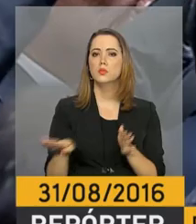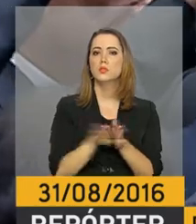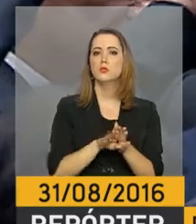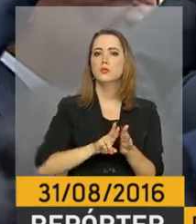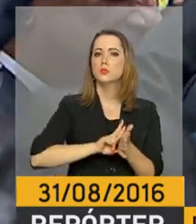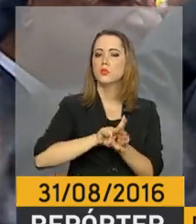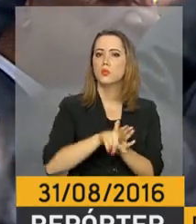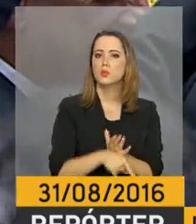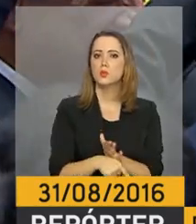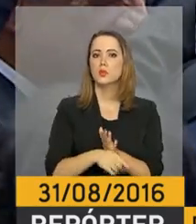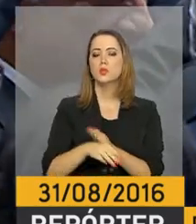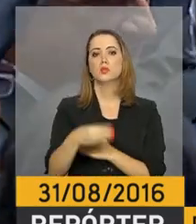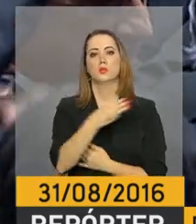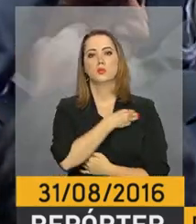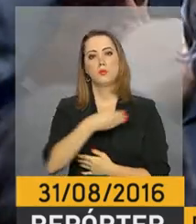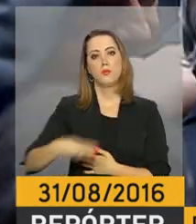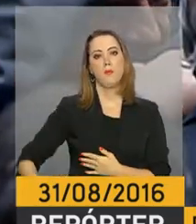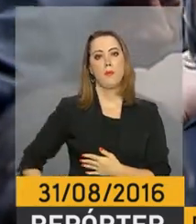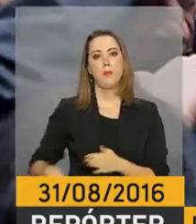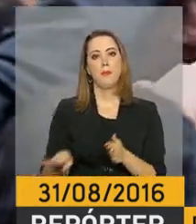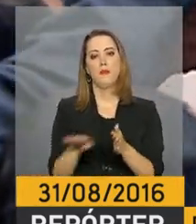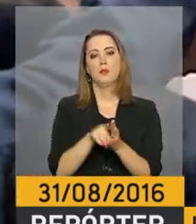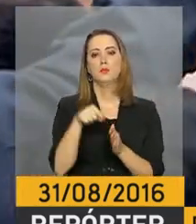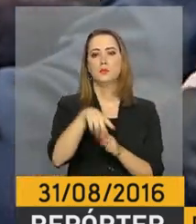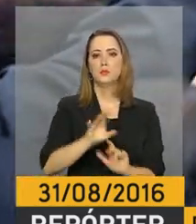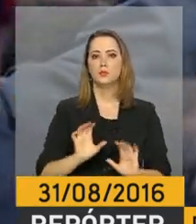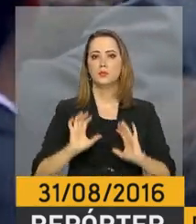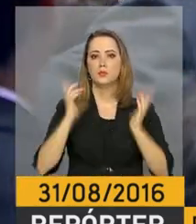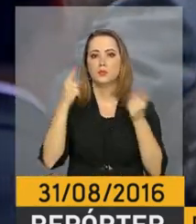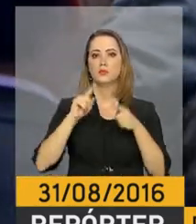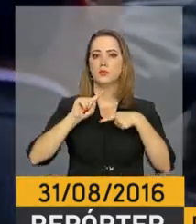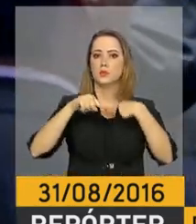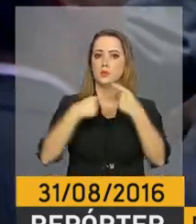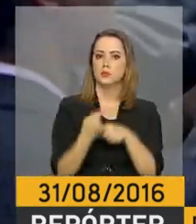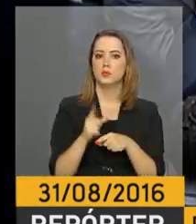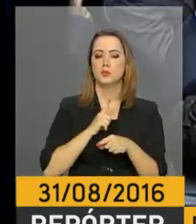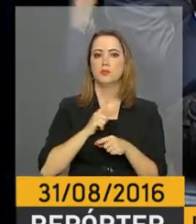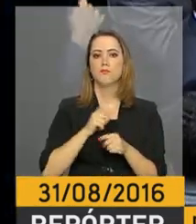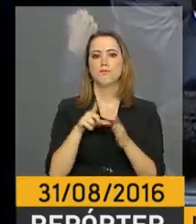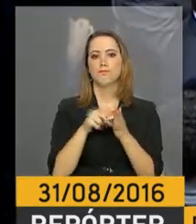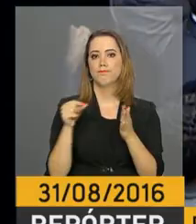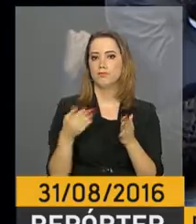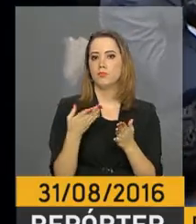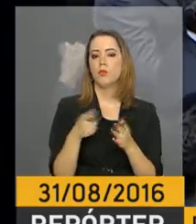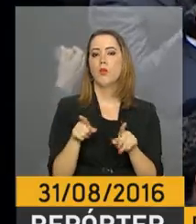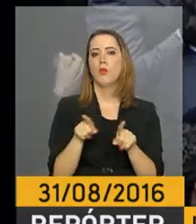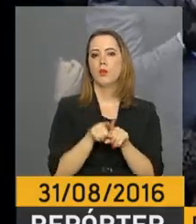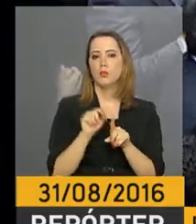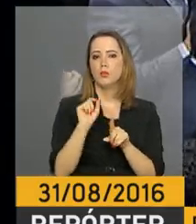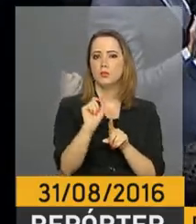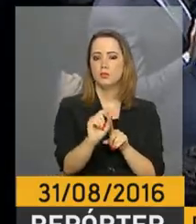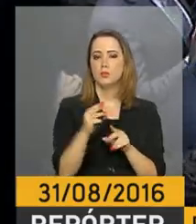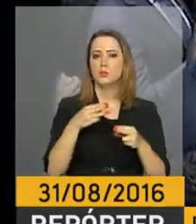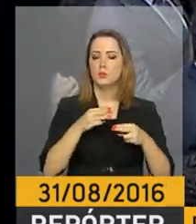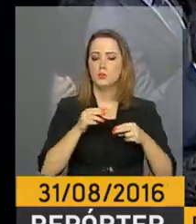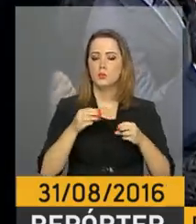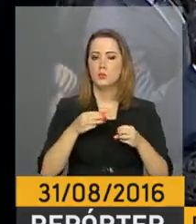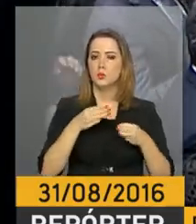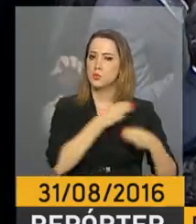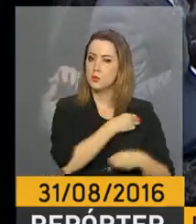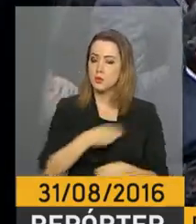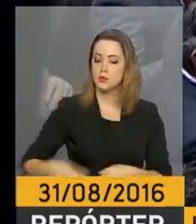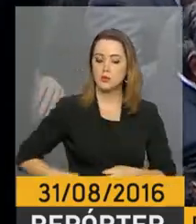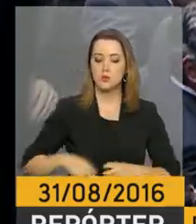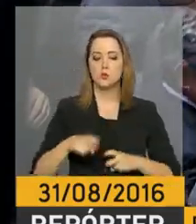diversos ministros que participam da cerimônia e logo depois, na sequência, de uma reunião ministerial no Palácio do